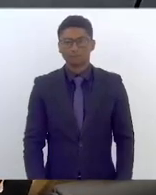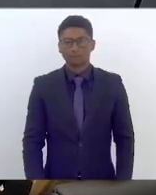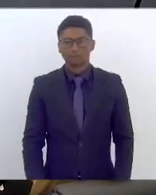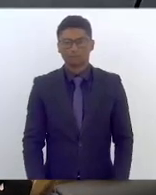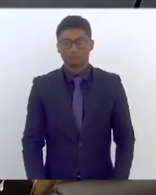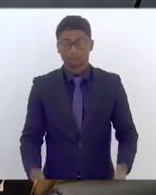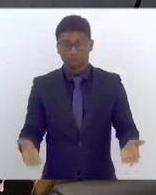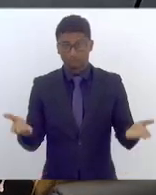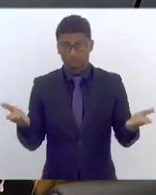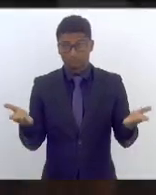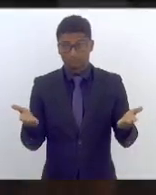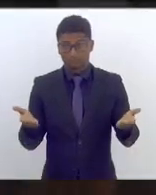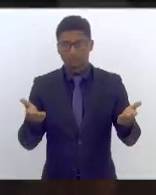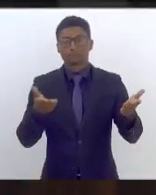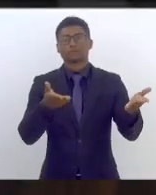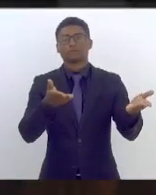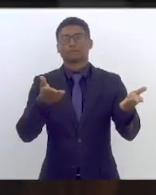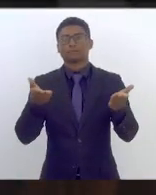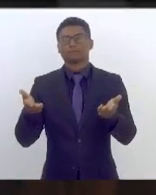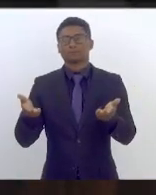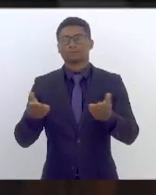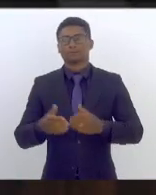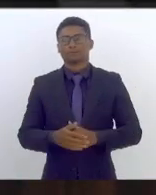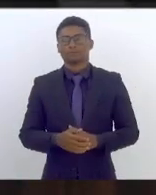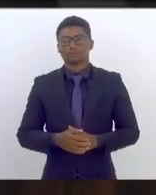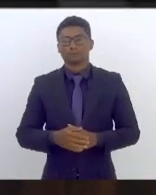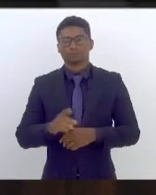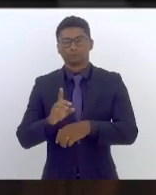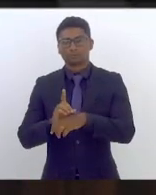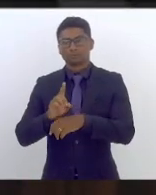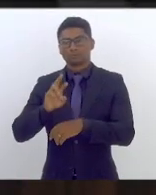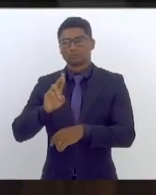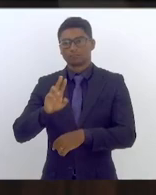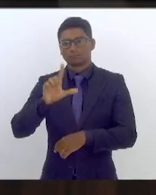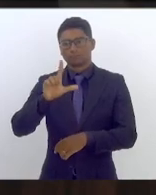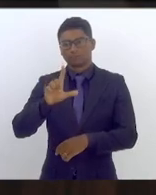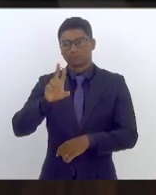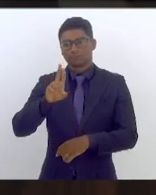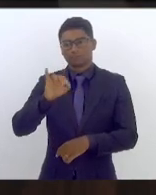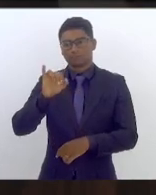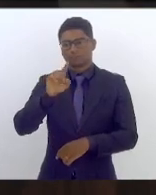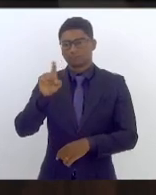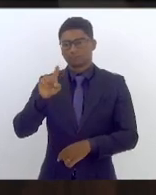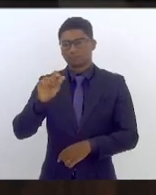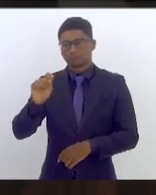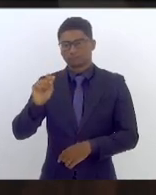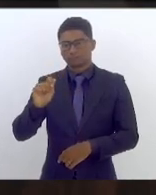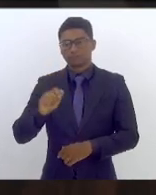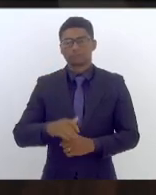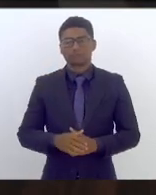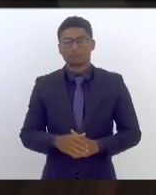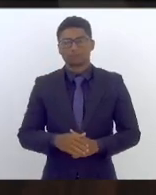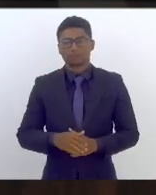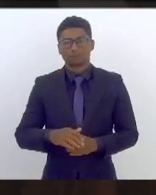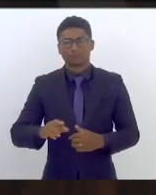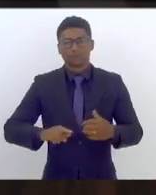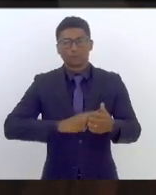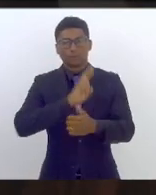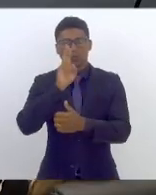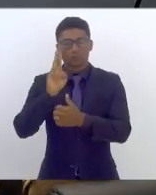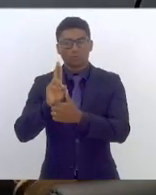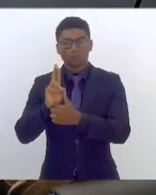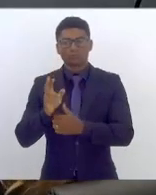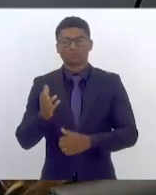passo a palavra agora Dra Luiza Tereza Batista Matos procuradora de